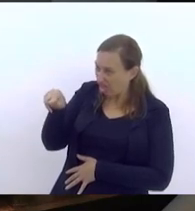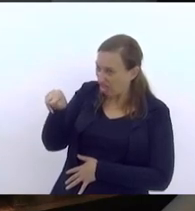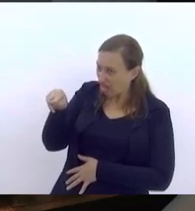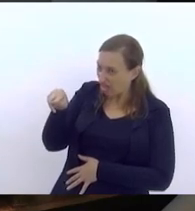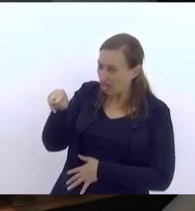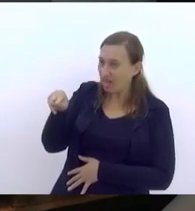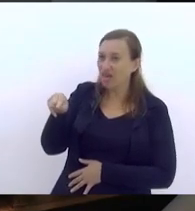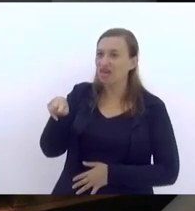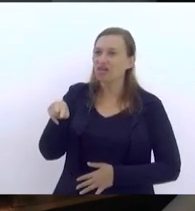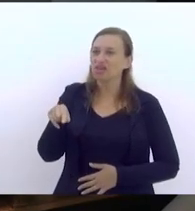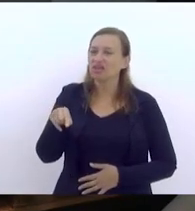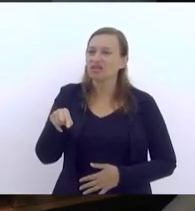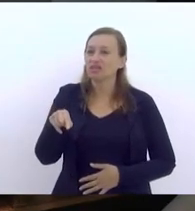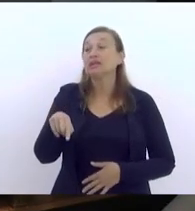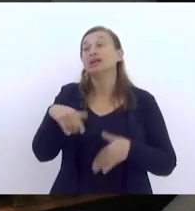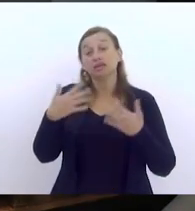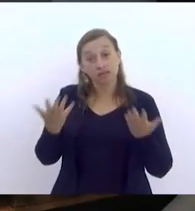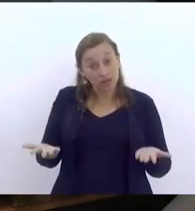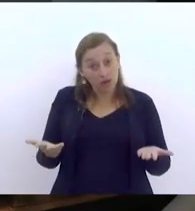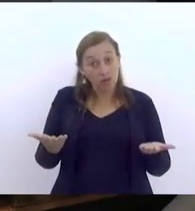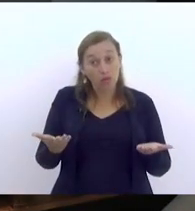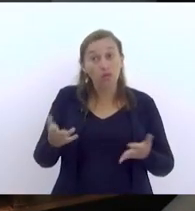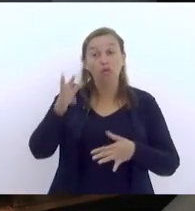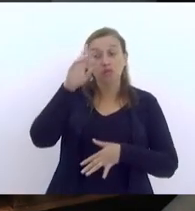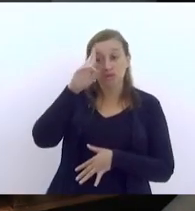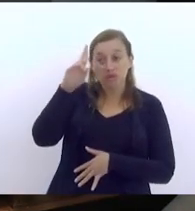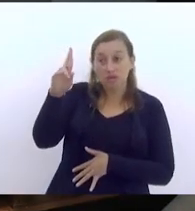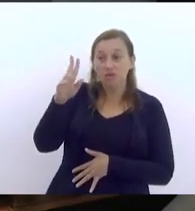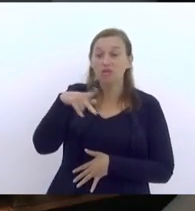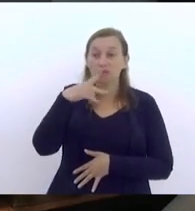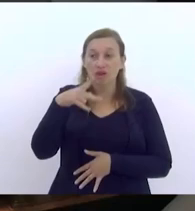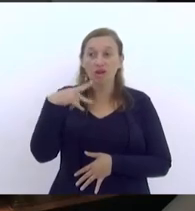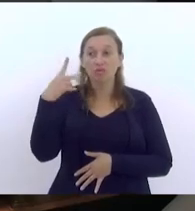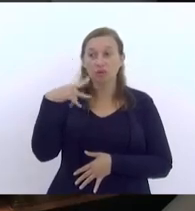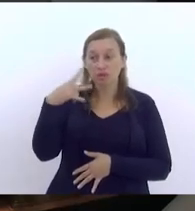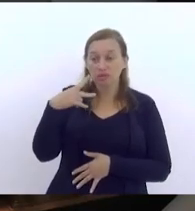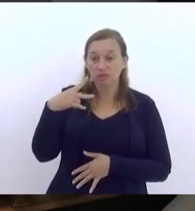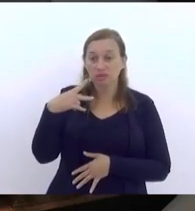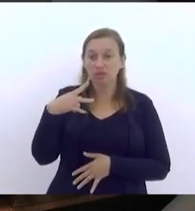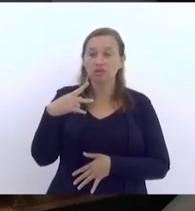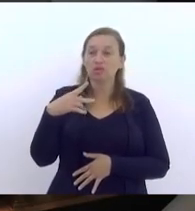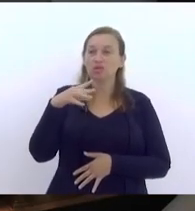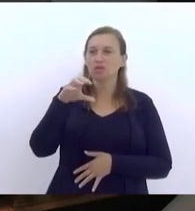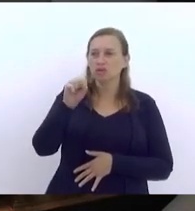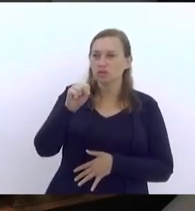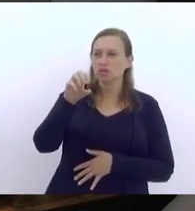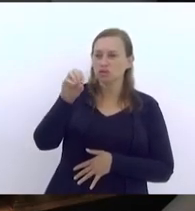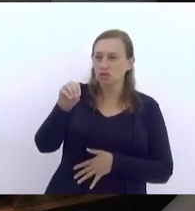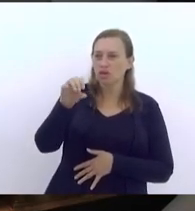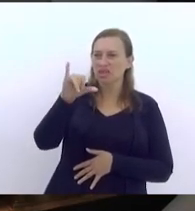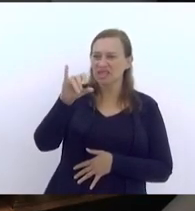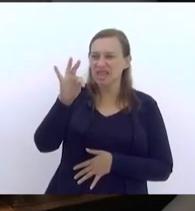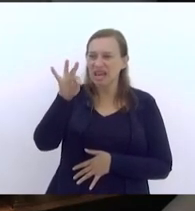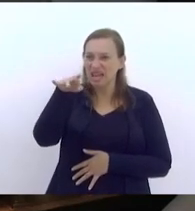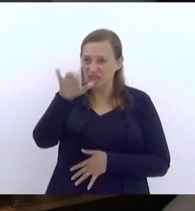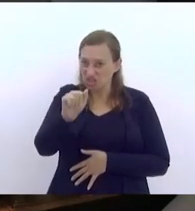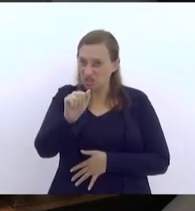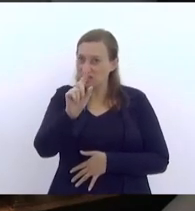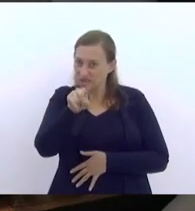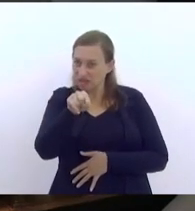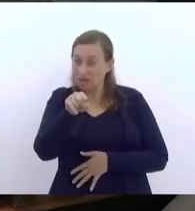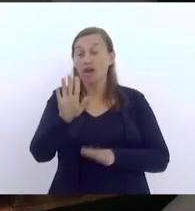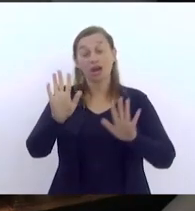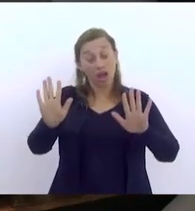socialista? Então, Vossa Excelência se manifesta politicamente a partir do socialismo. E porque eu não posso.